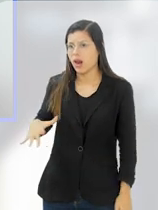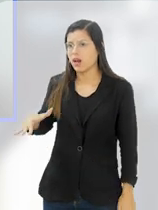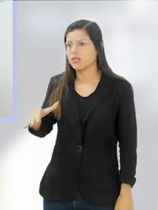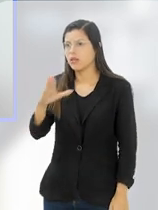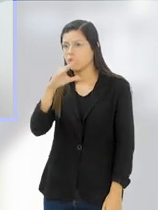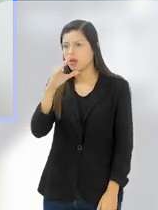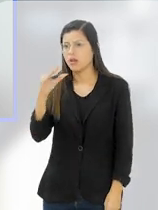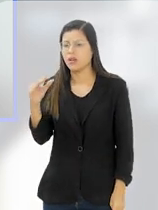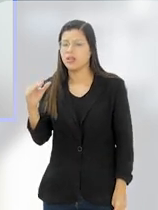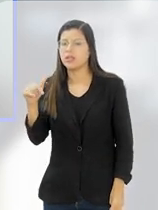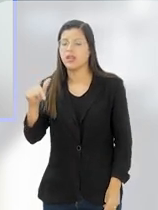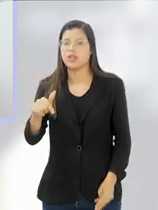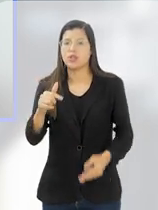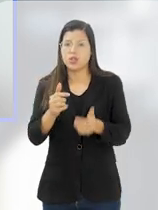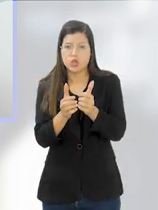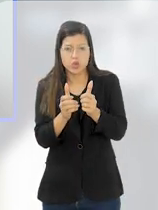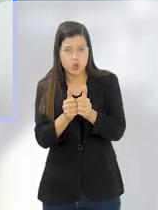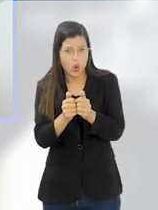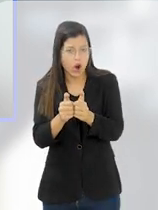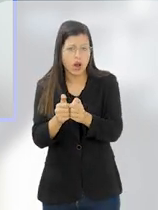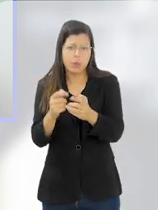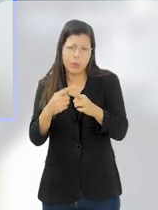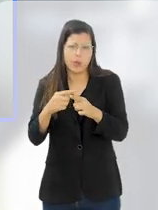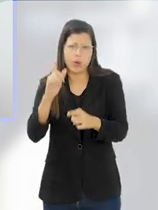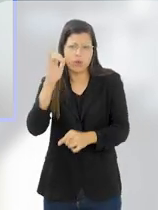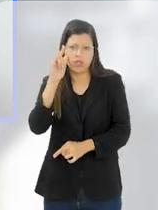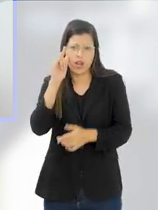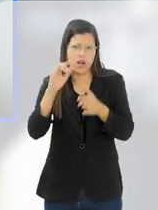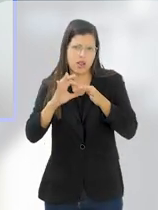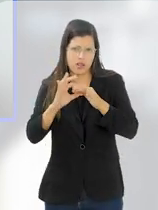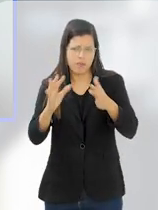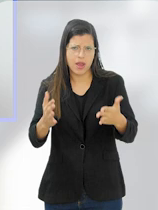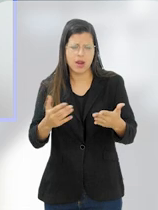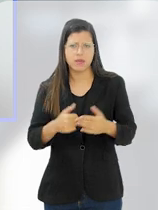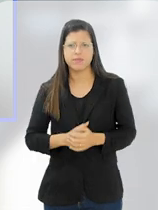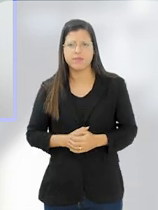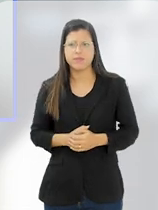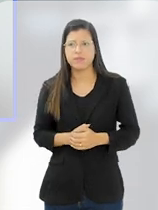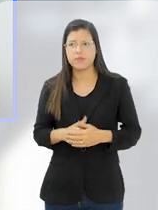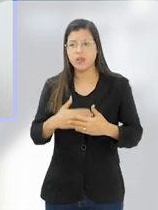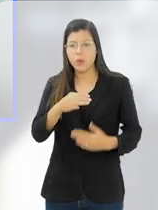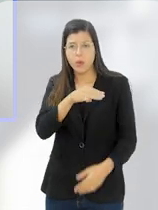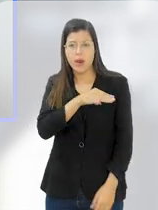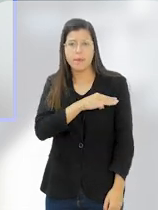jogando o Tigrinho porque o Instagram deixa, né? Neste caso. E aí, o Ministério